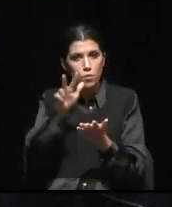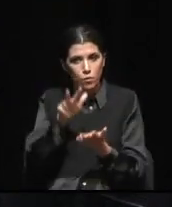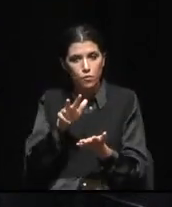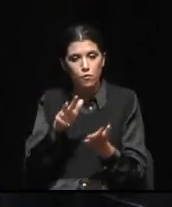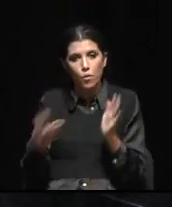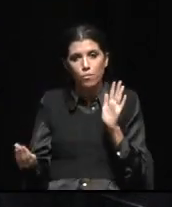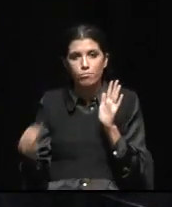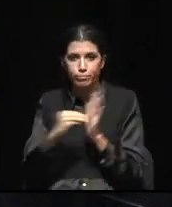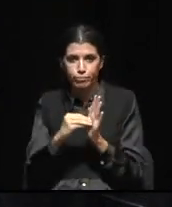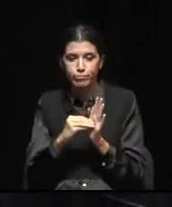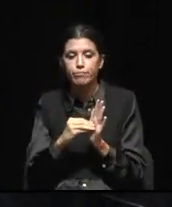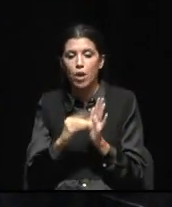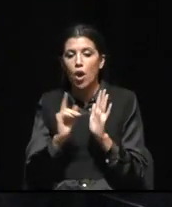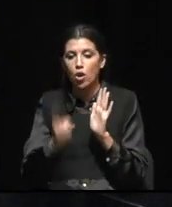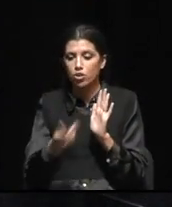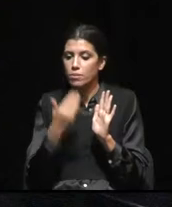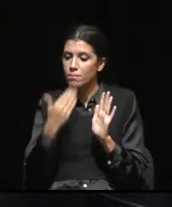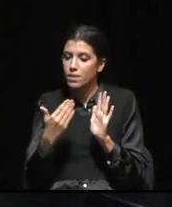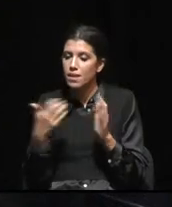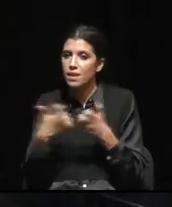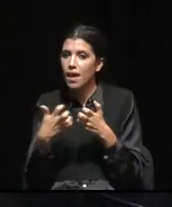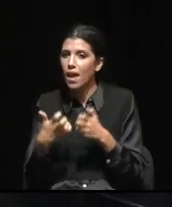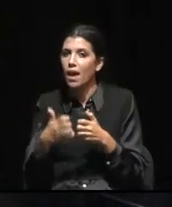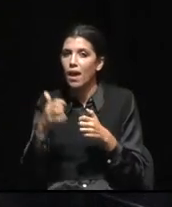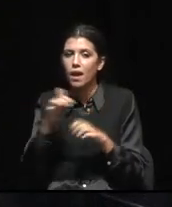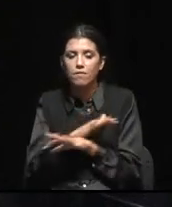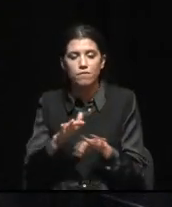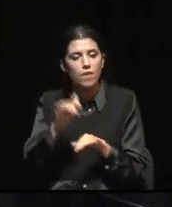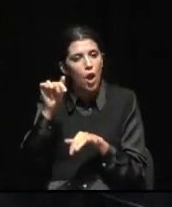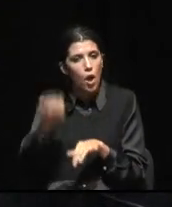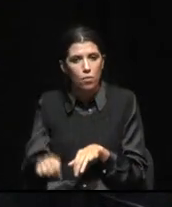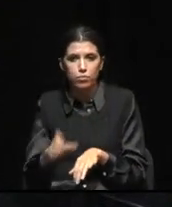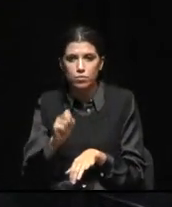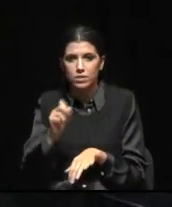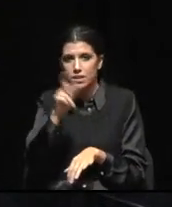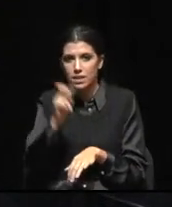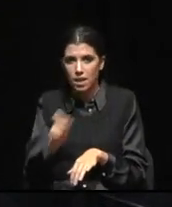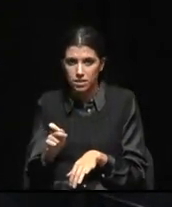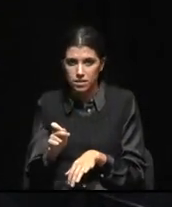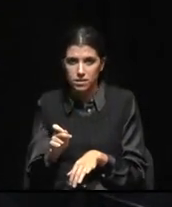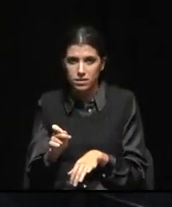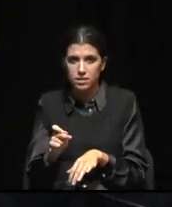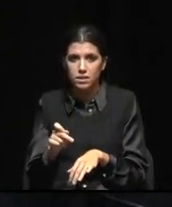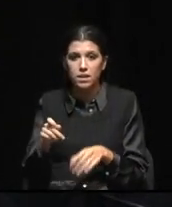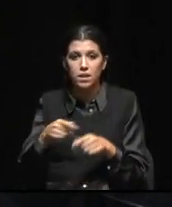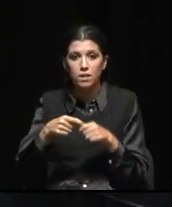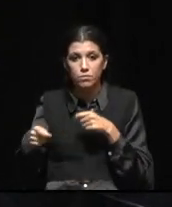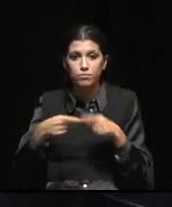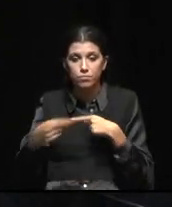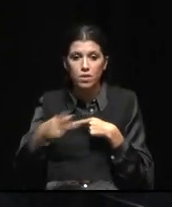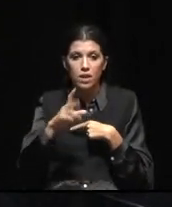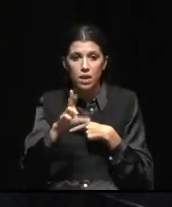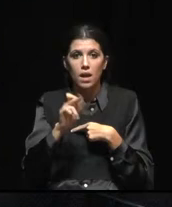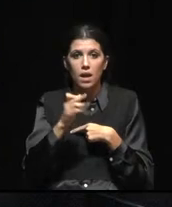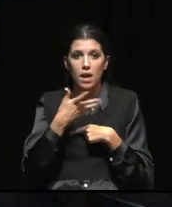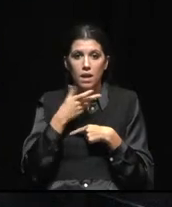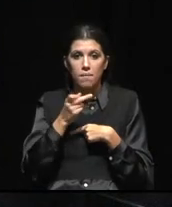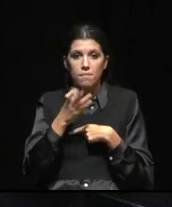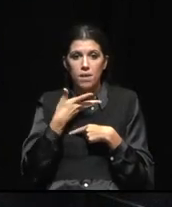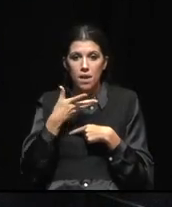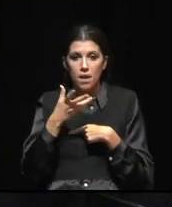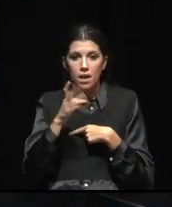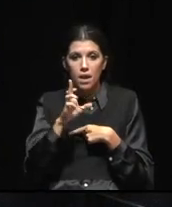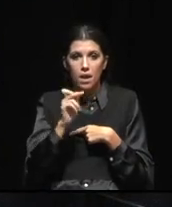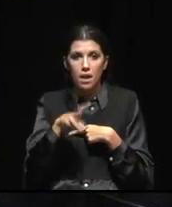resolução na qual era pedido um cessar fogo imediato em gasa no ramadão conduzido a um sessar fogo